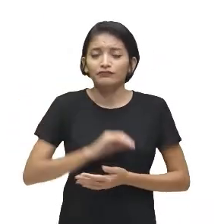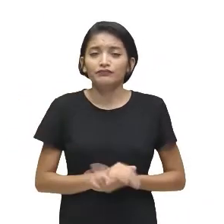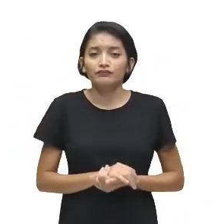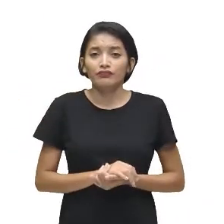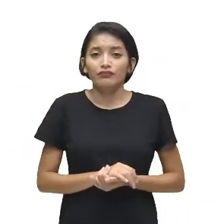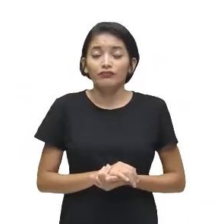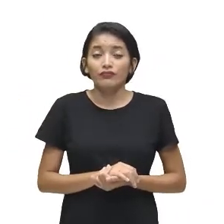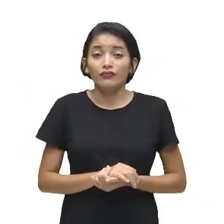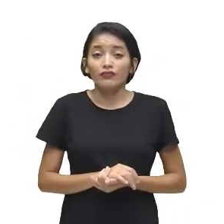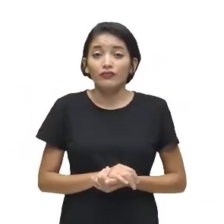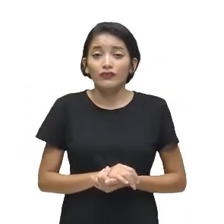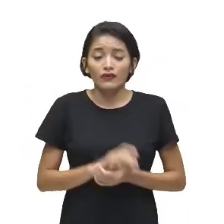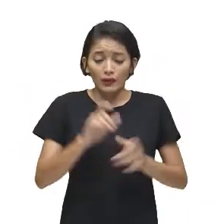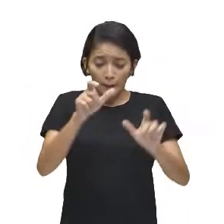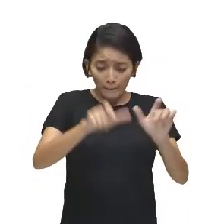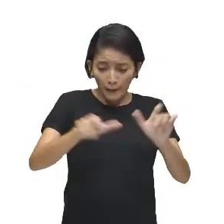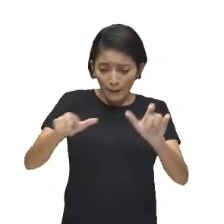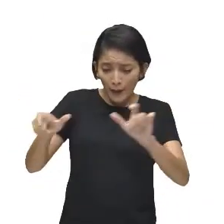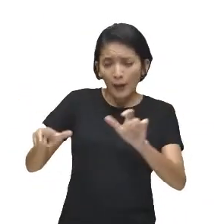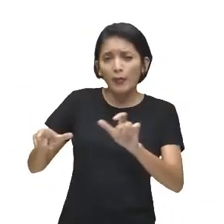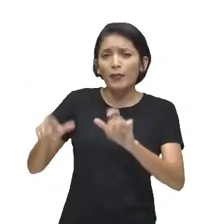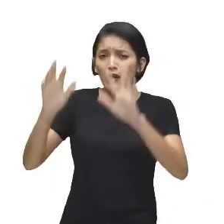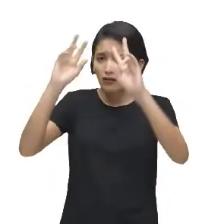é capaz de ter fé.